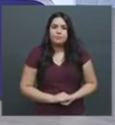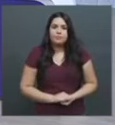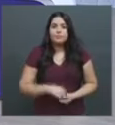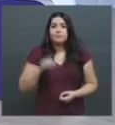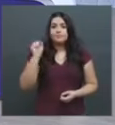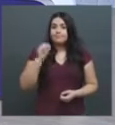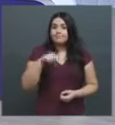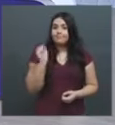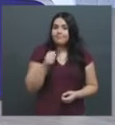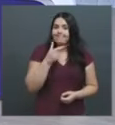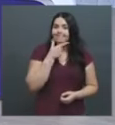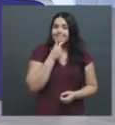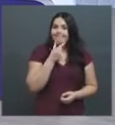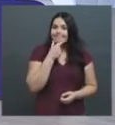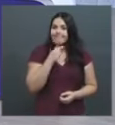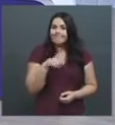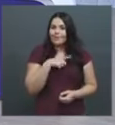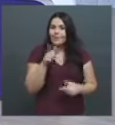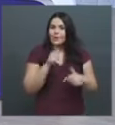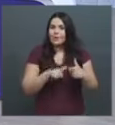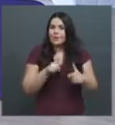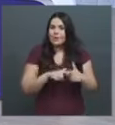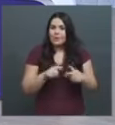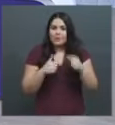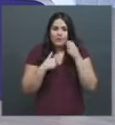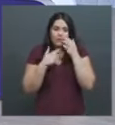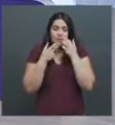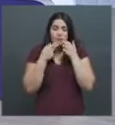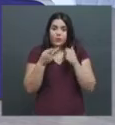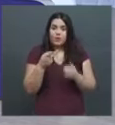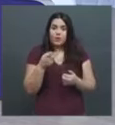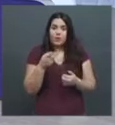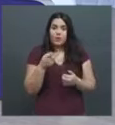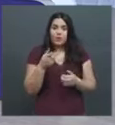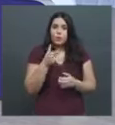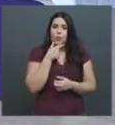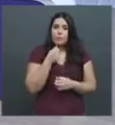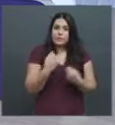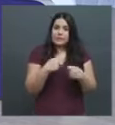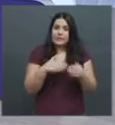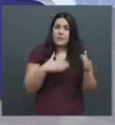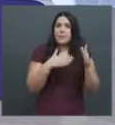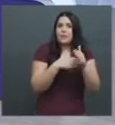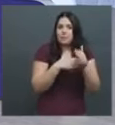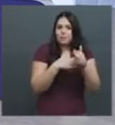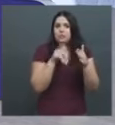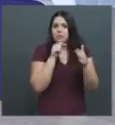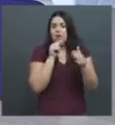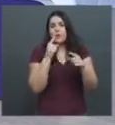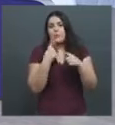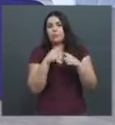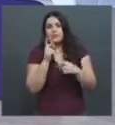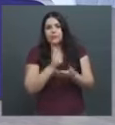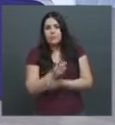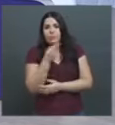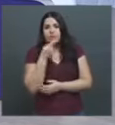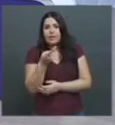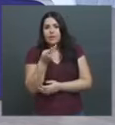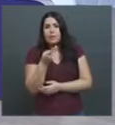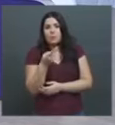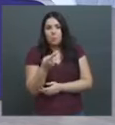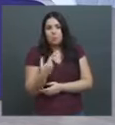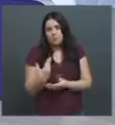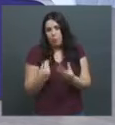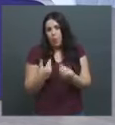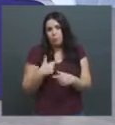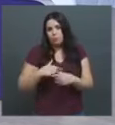O homem tem um problema de... Eu falo muito do homem que ele tem que ter um limite de tomar água, porque a gente sempre indica muito, mas tem pacientes, os homens, depois